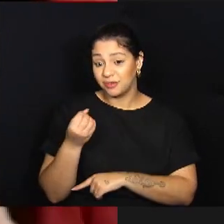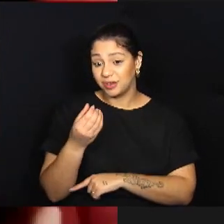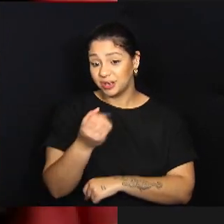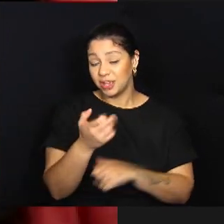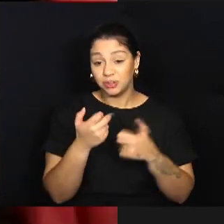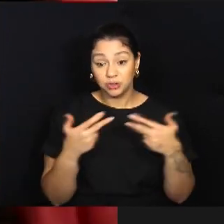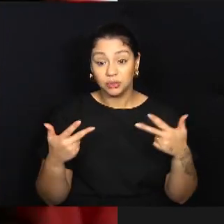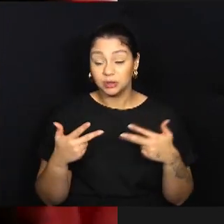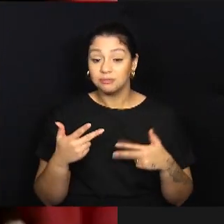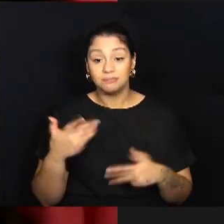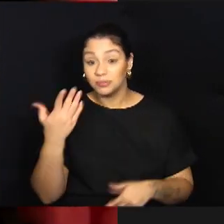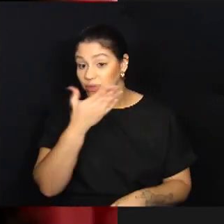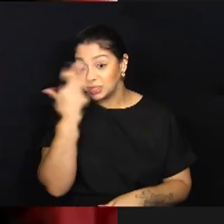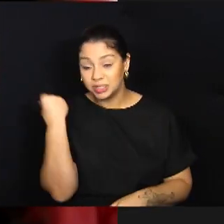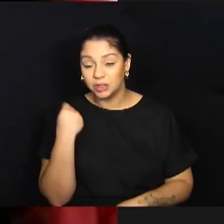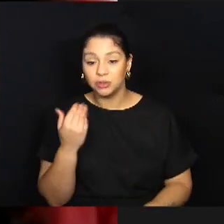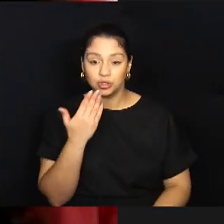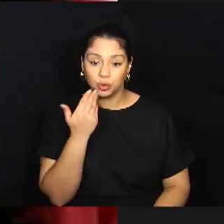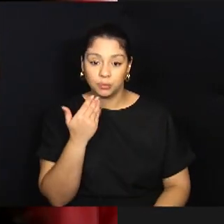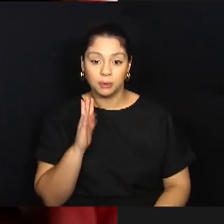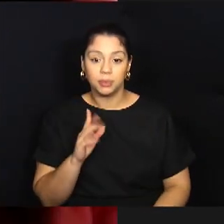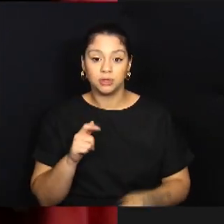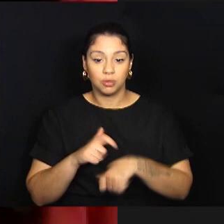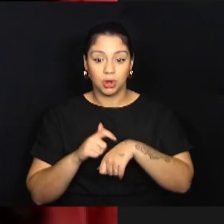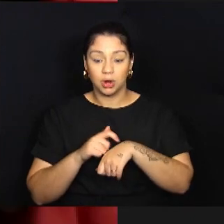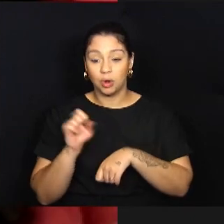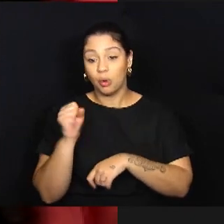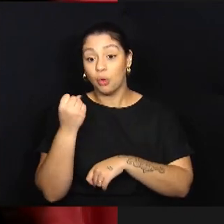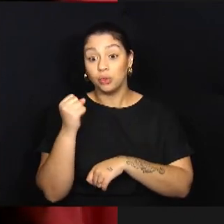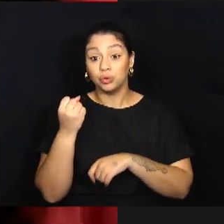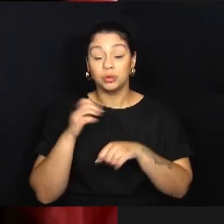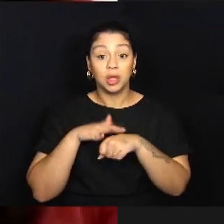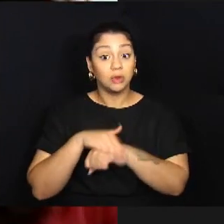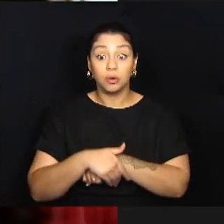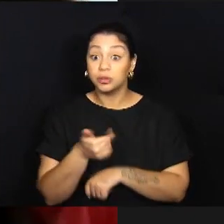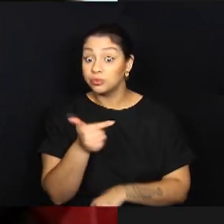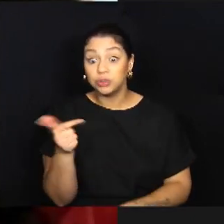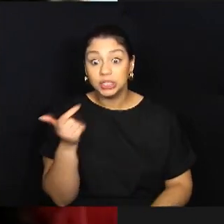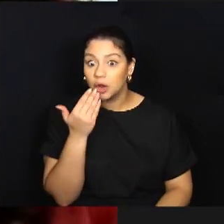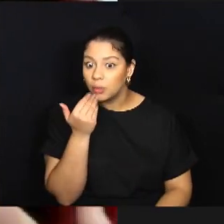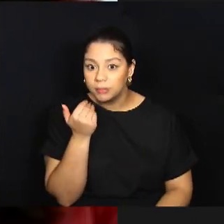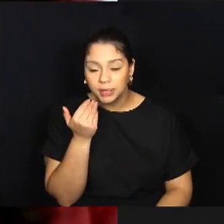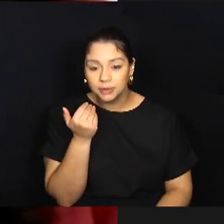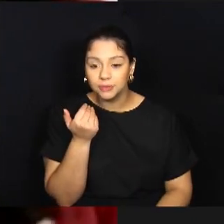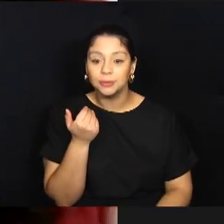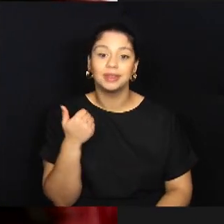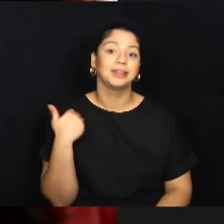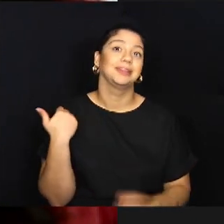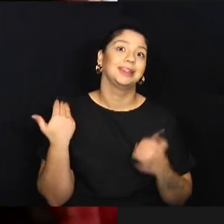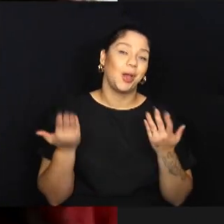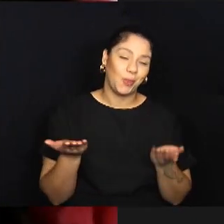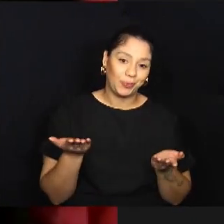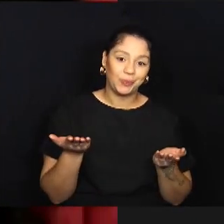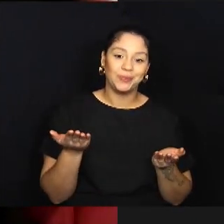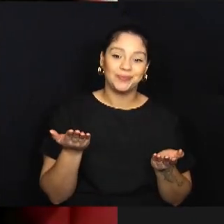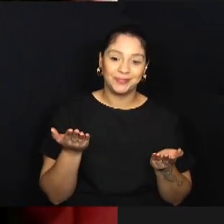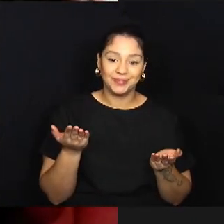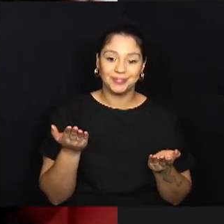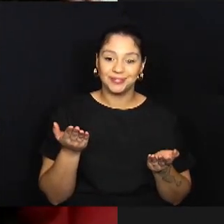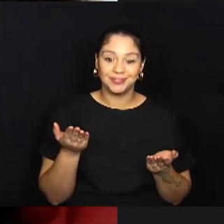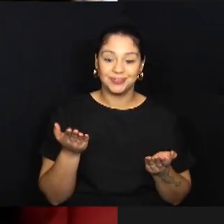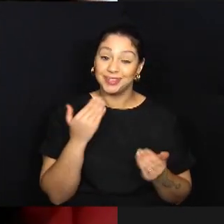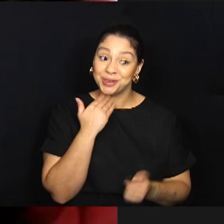coisas. E a gente nem percebeu, mas aí já eram, sei lá, 8 horas da noite e a gente não tinha comido. Então, a gente não